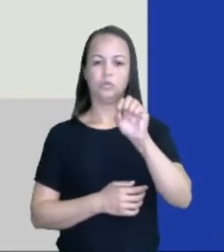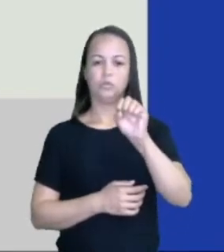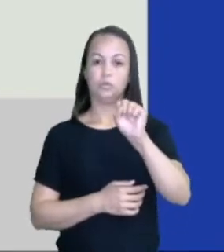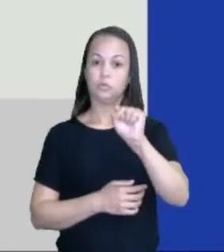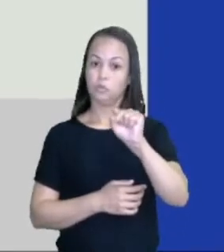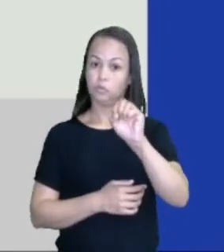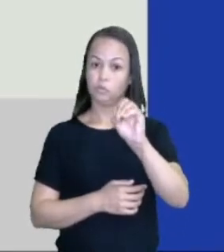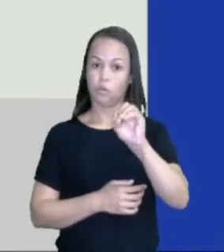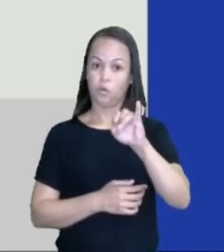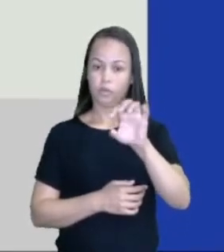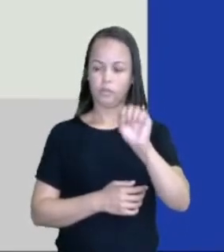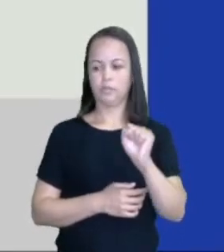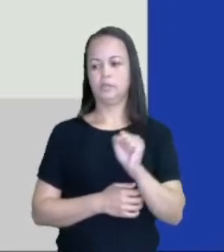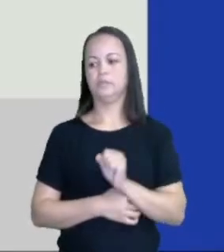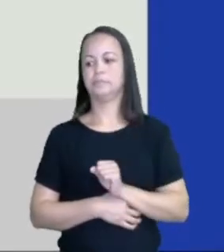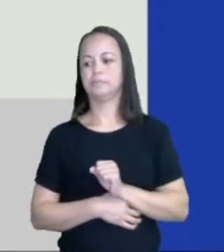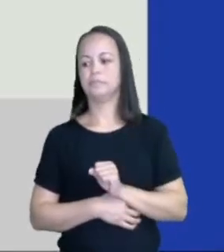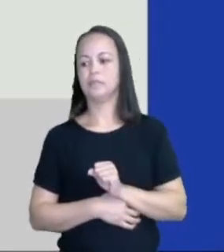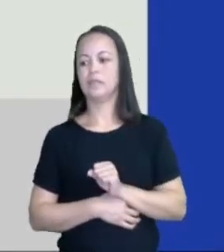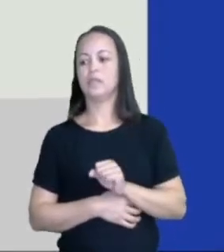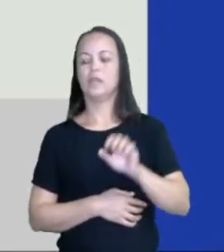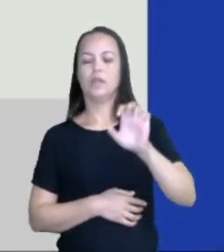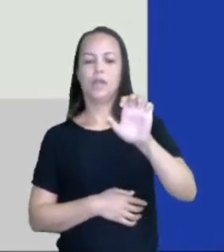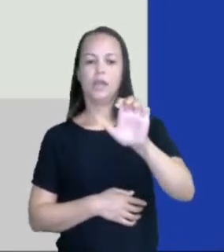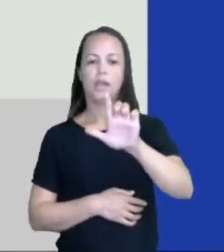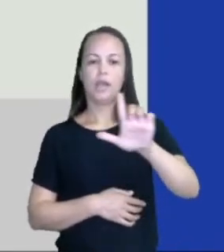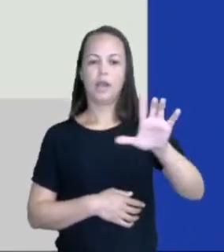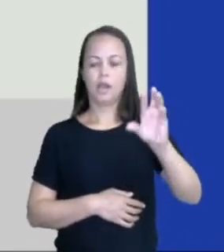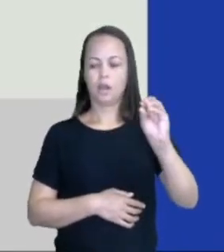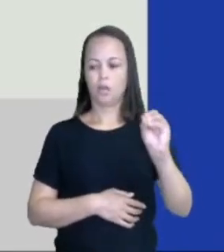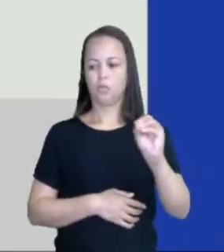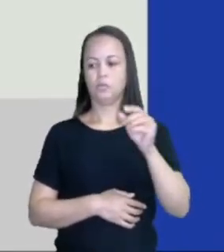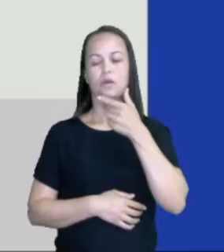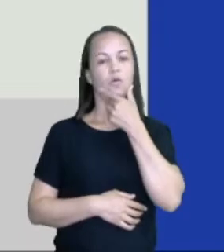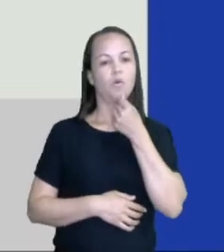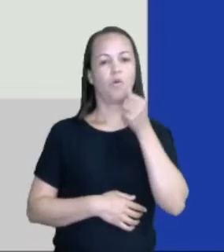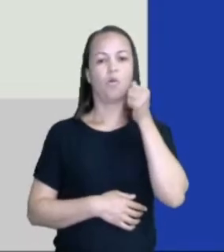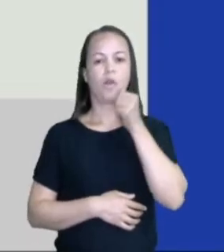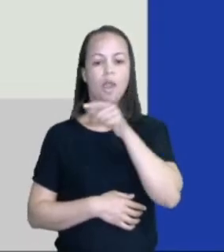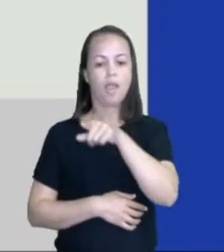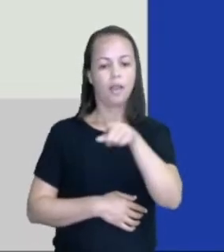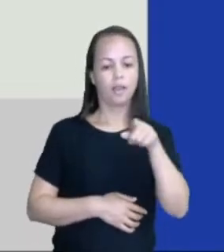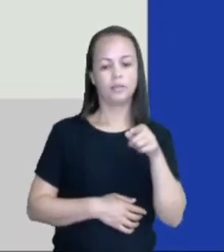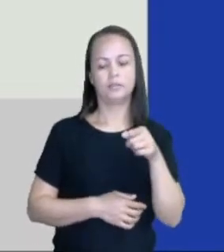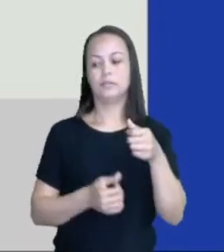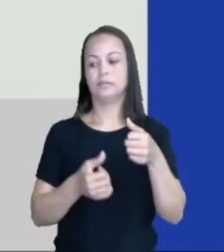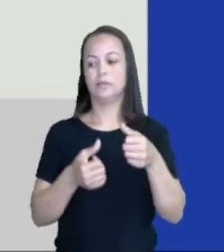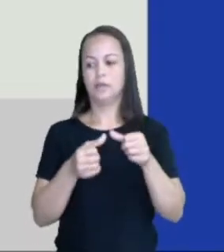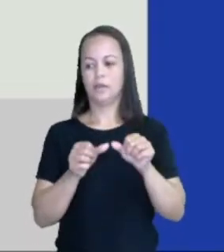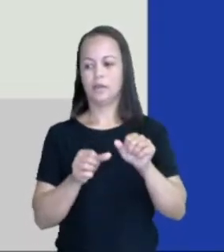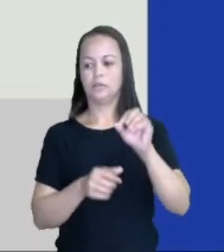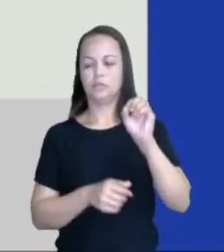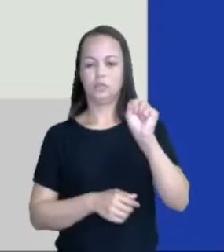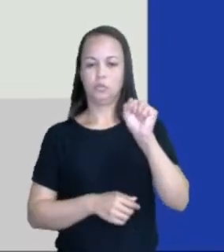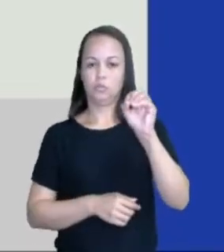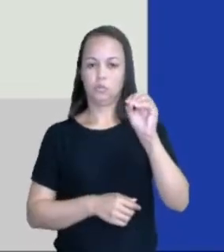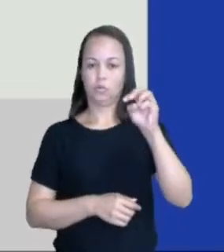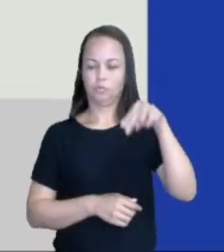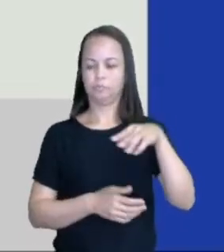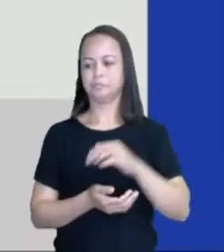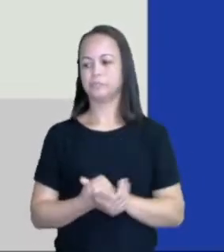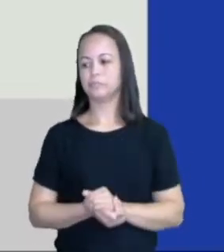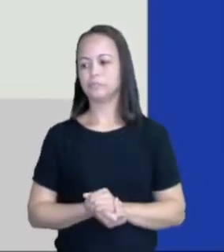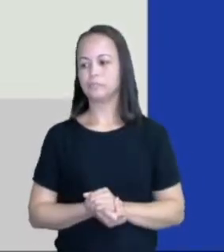o verbo estar, yo estoy, tú o vos estás, él, ella